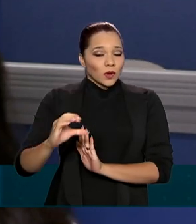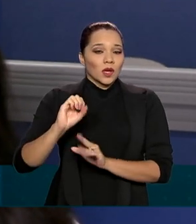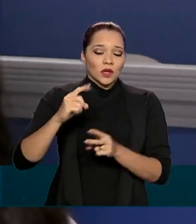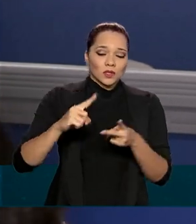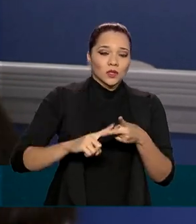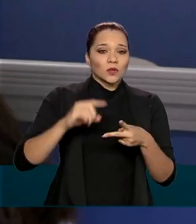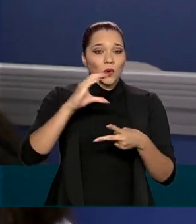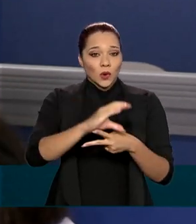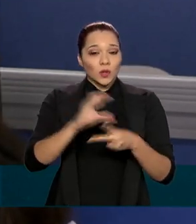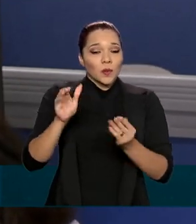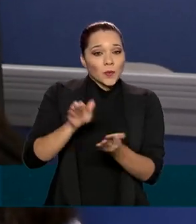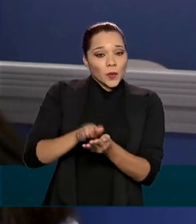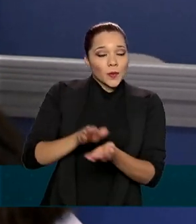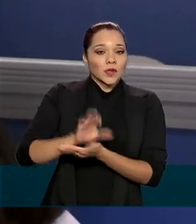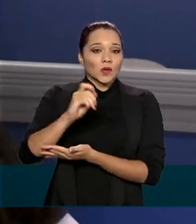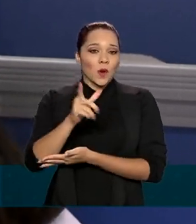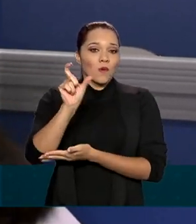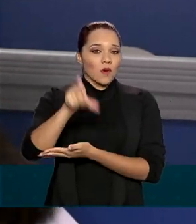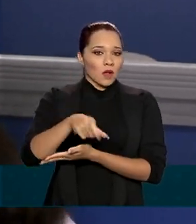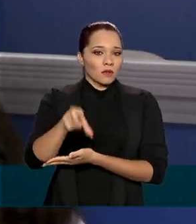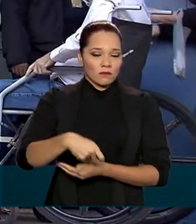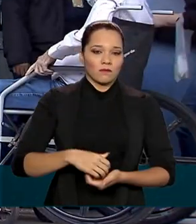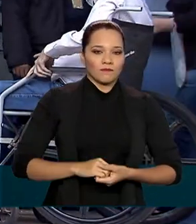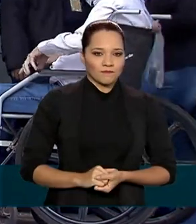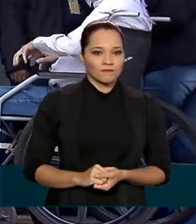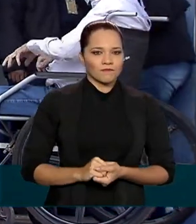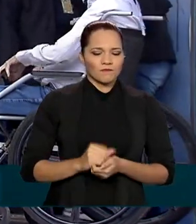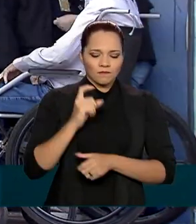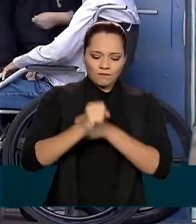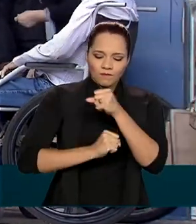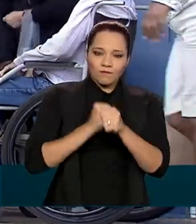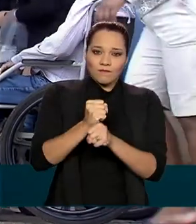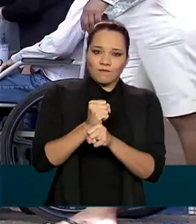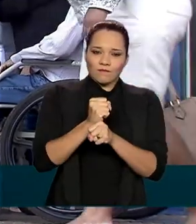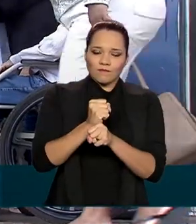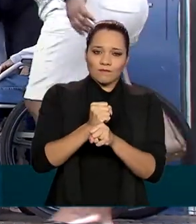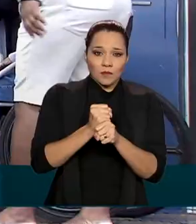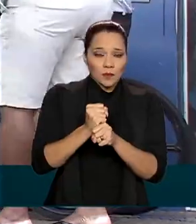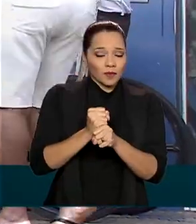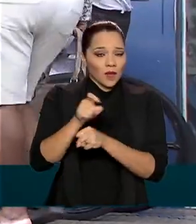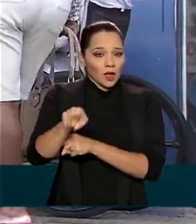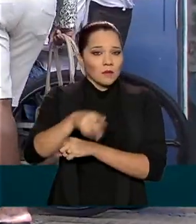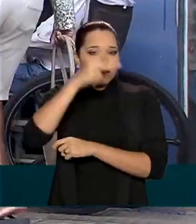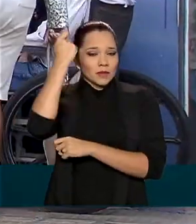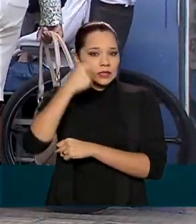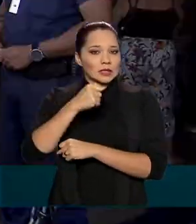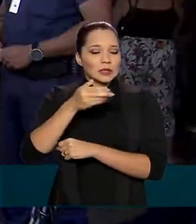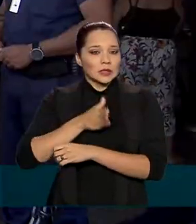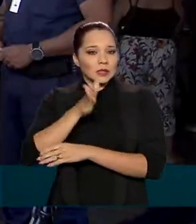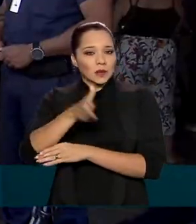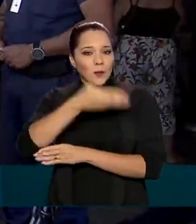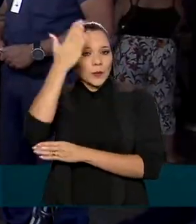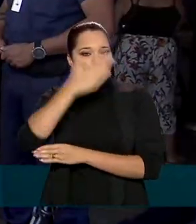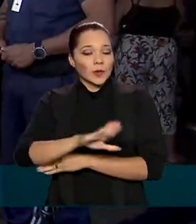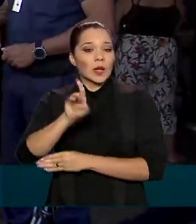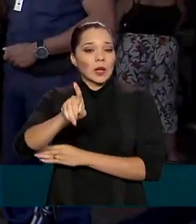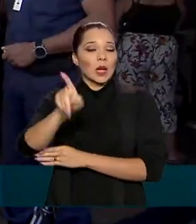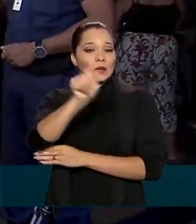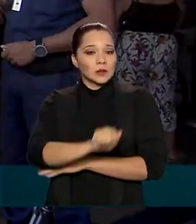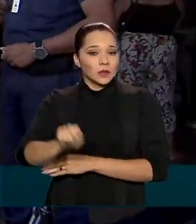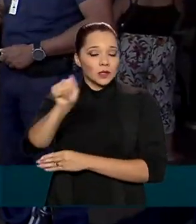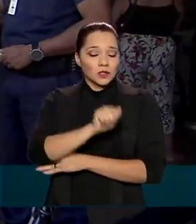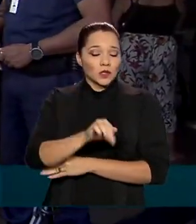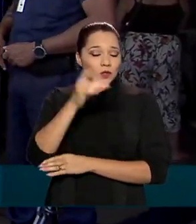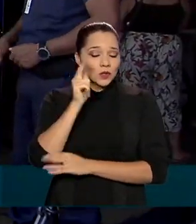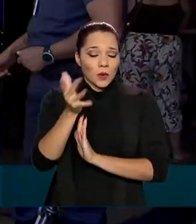conta poupança ou cartão magnético. Anualmente, os segurados devem comprovar, na agência onde